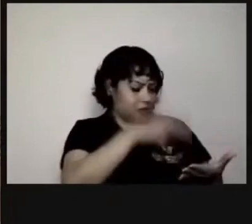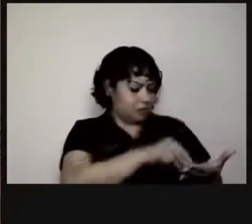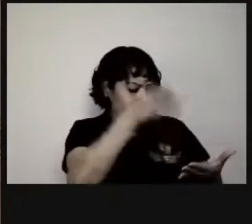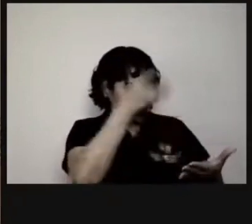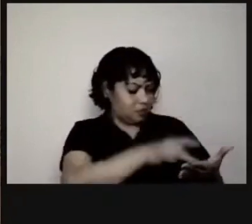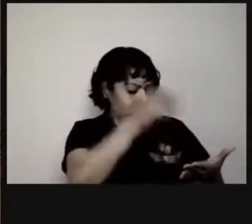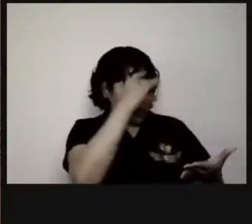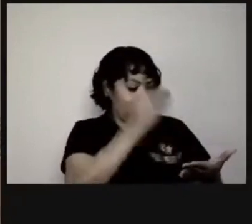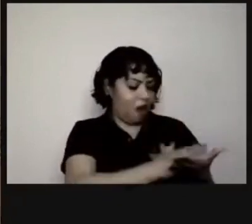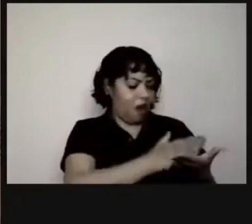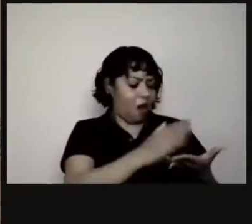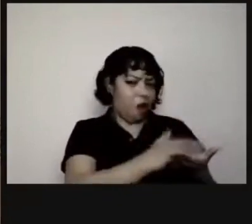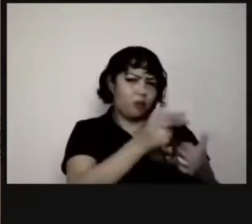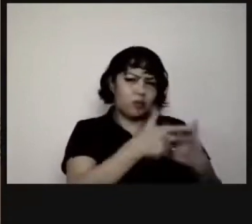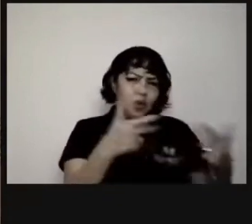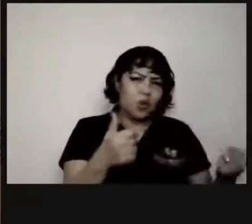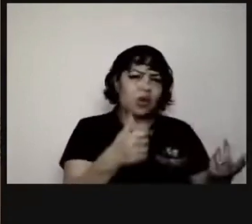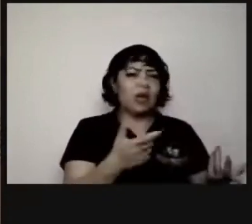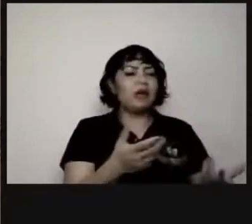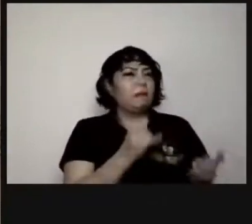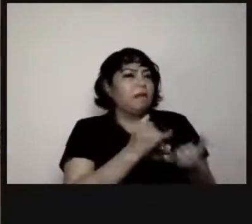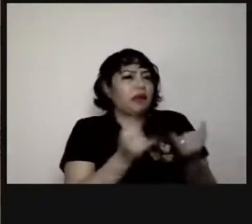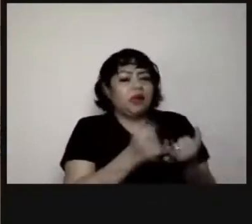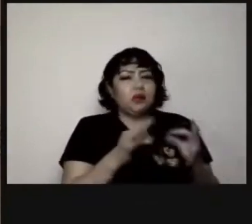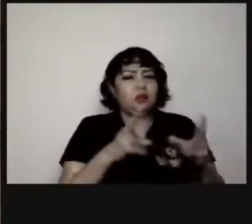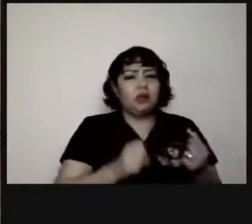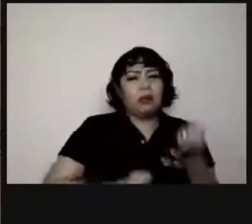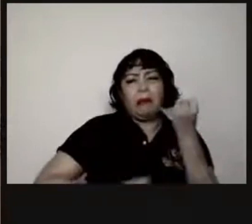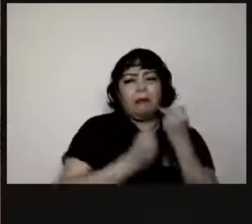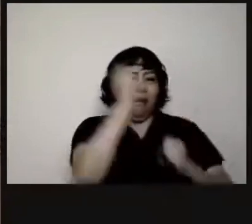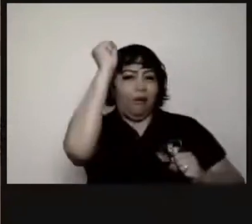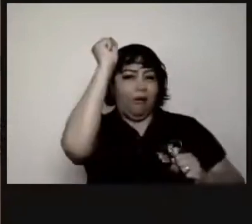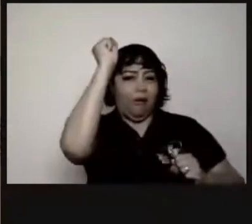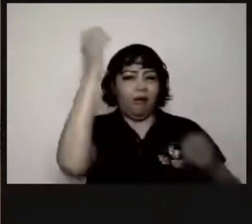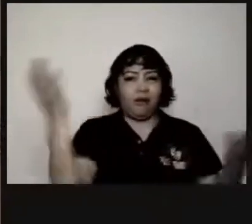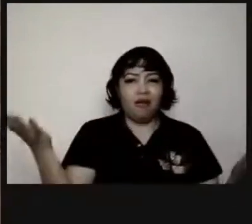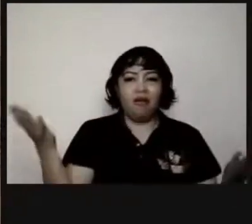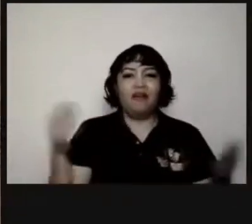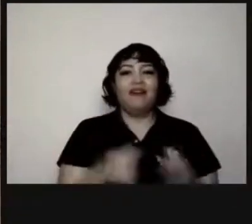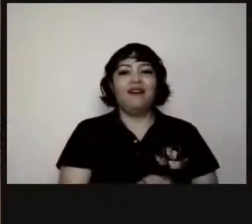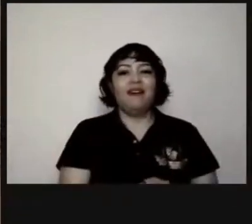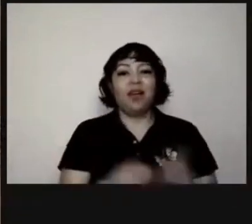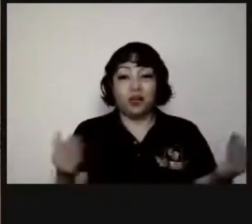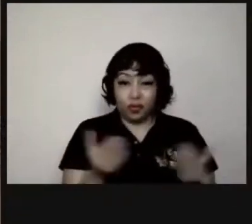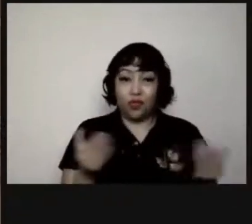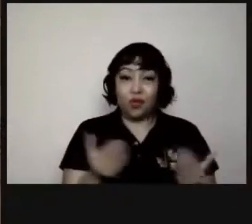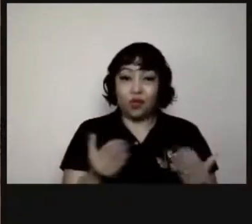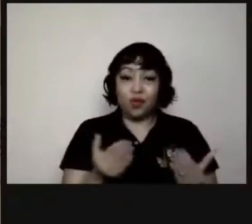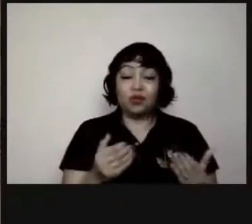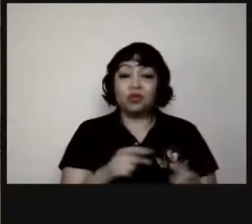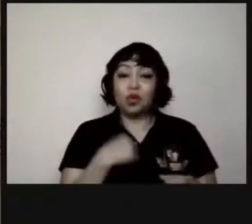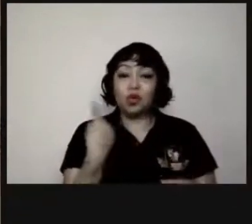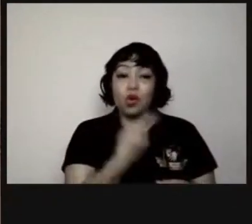ufânicas, muito heróis, né? E hoje a gente tem uma criticidade maior em cima do